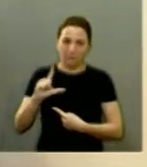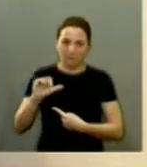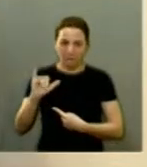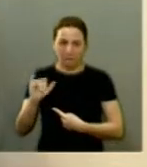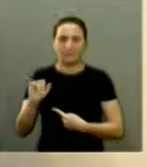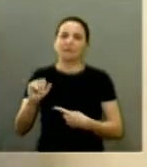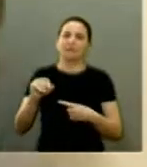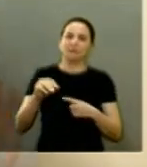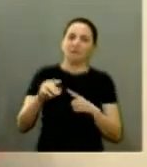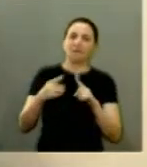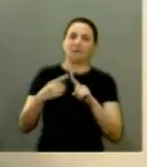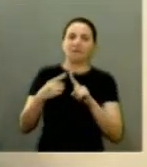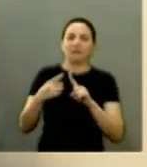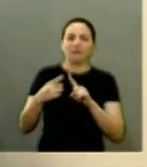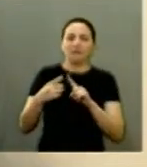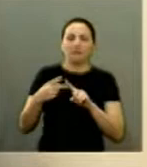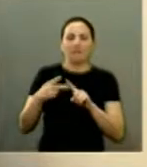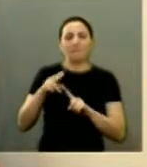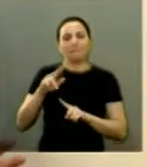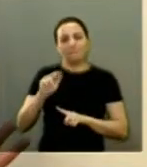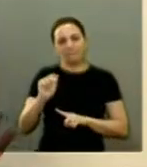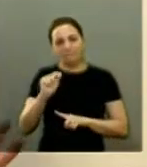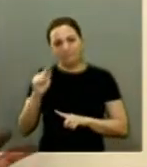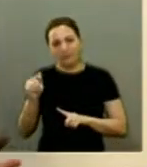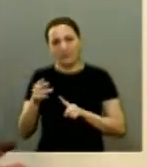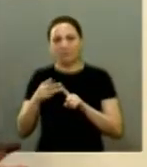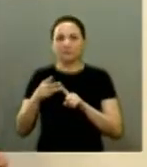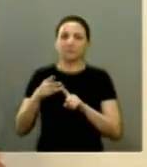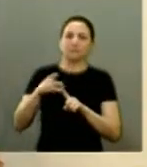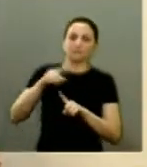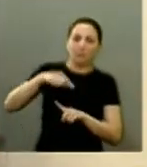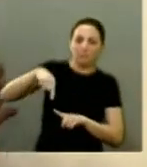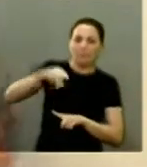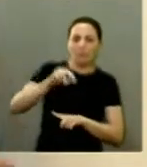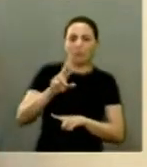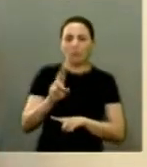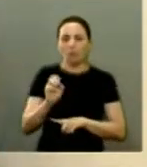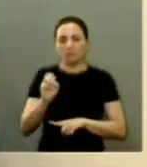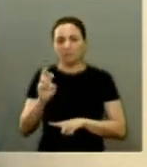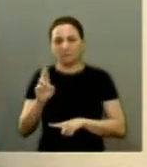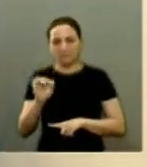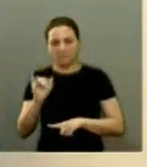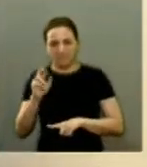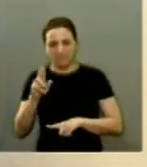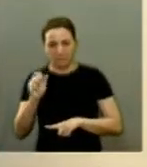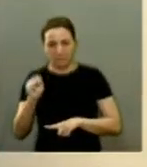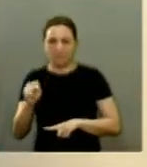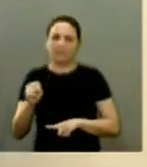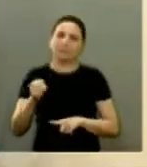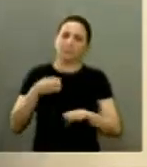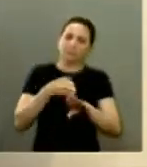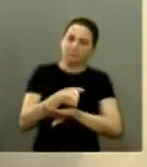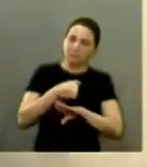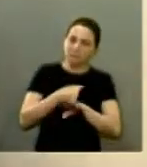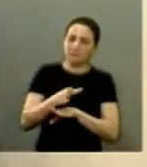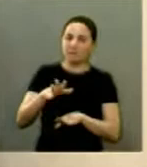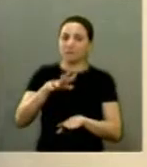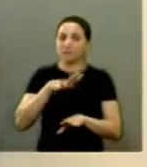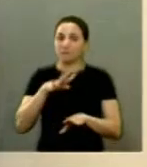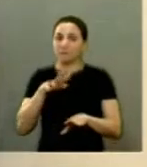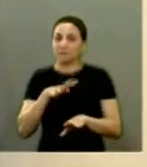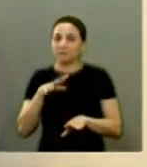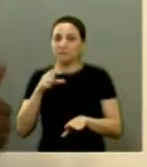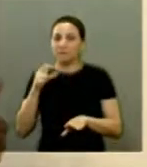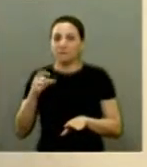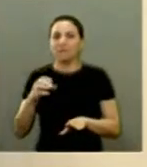viu no Savenhago, no Balão das Roseiras, em todos os entrocamentos, nas entradas da cidade, a sinalização, trocando agora